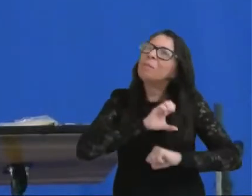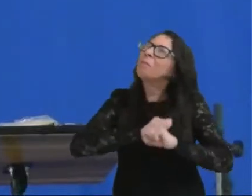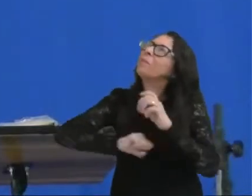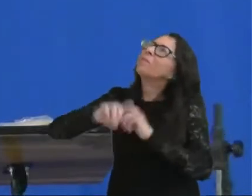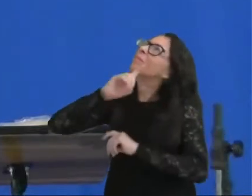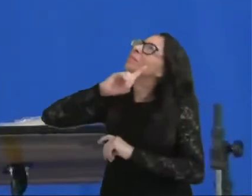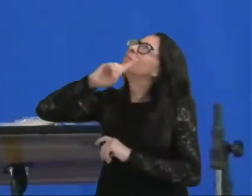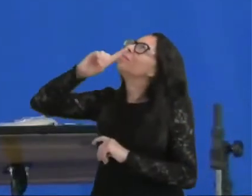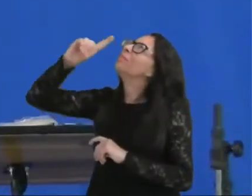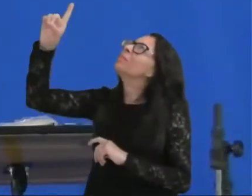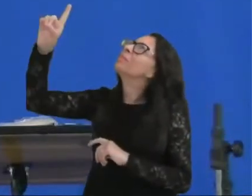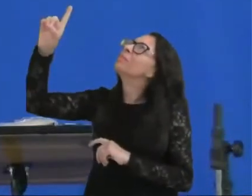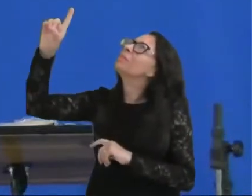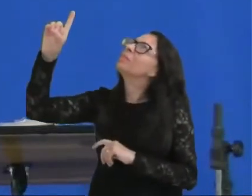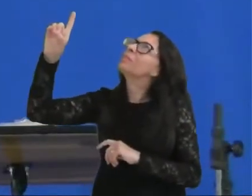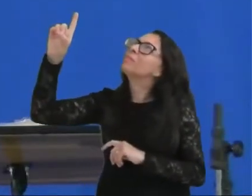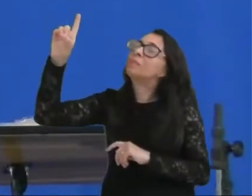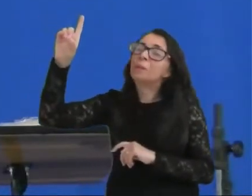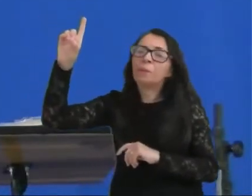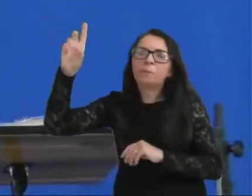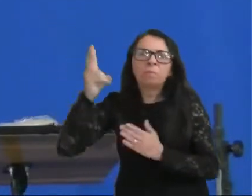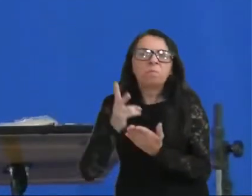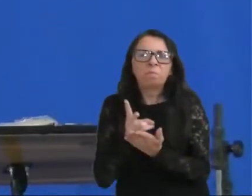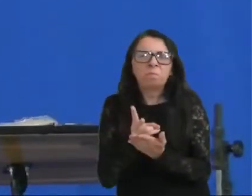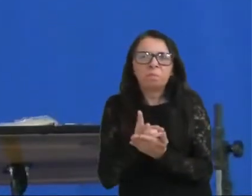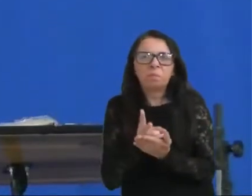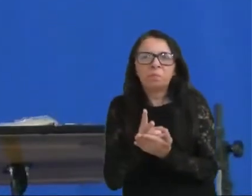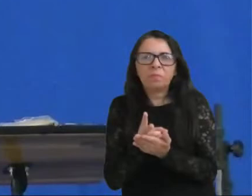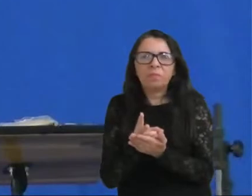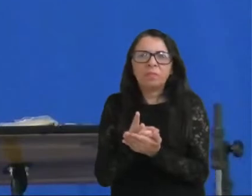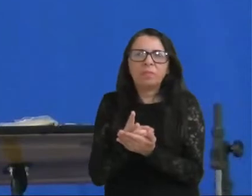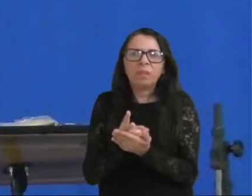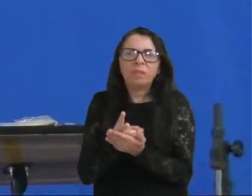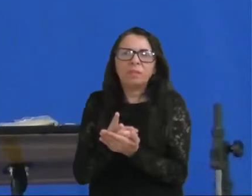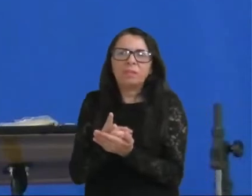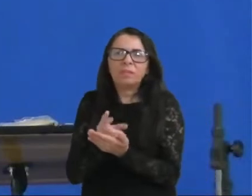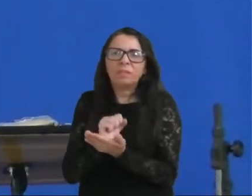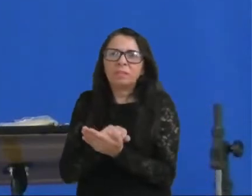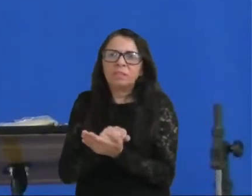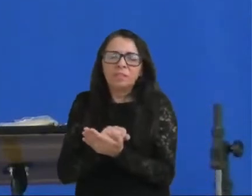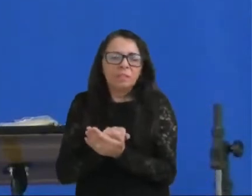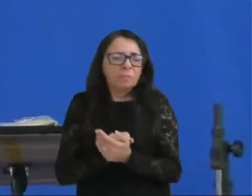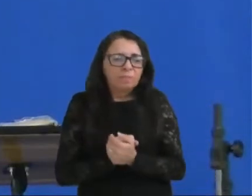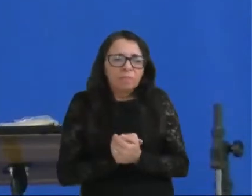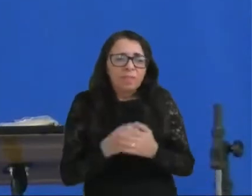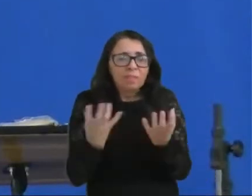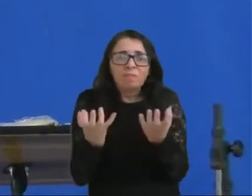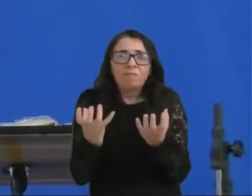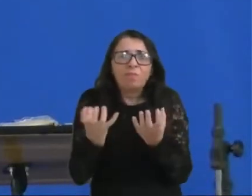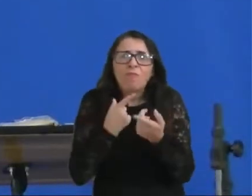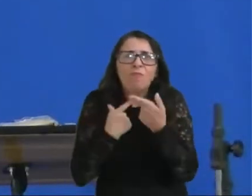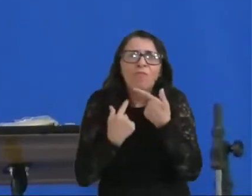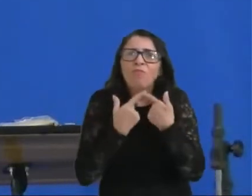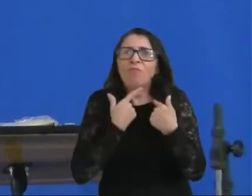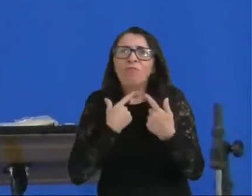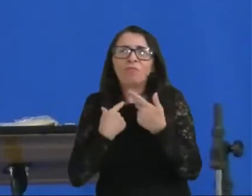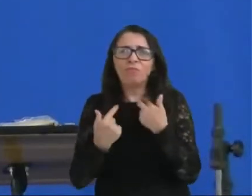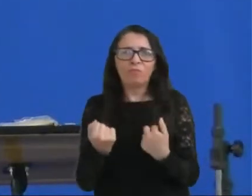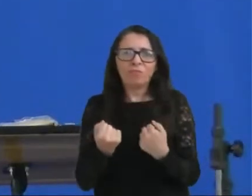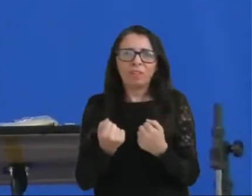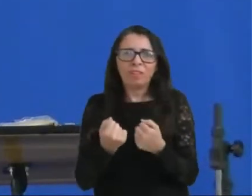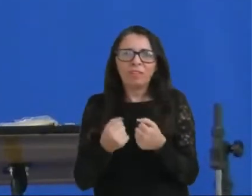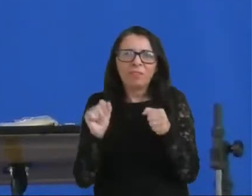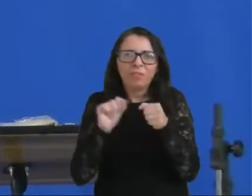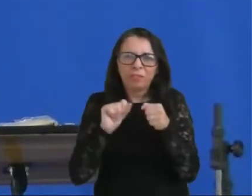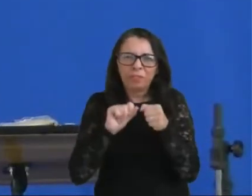primeira prisão, uma carta à igreja de Éfeso, dizendo, olha, eu agradeço a Deus pelo amor que vocês